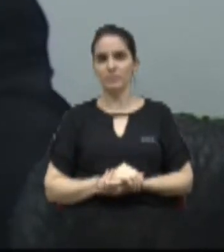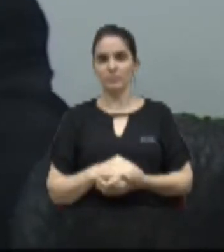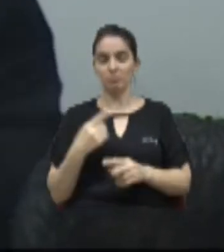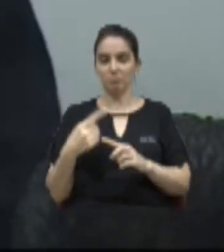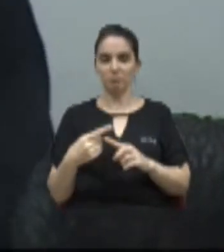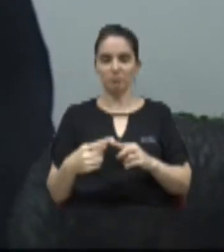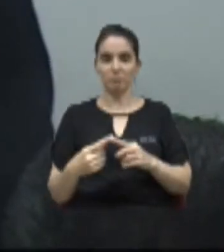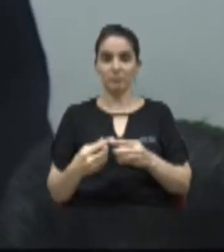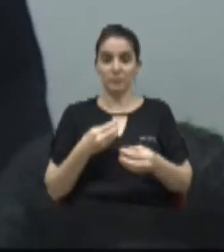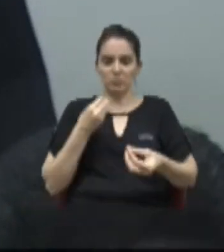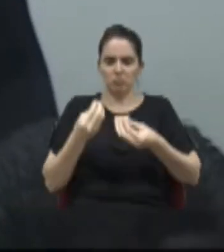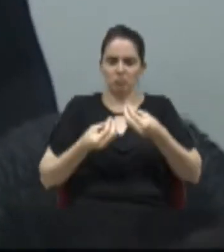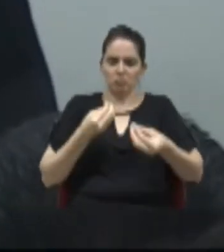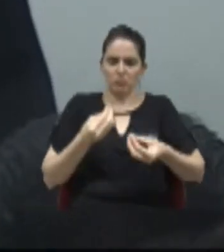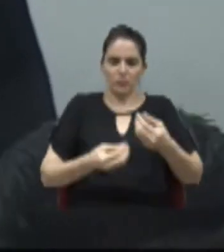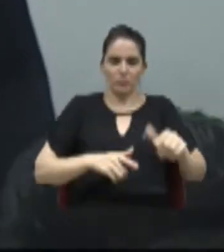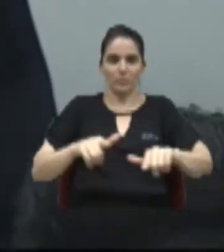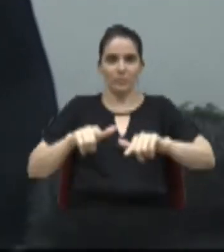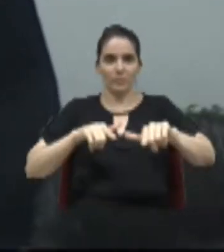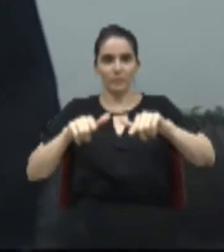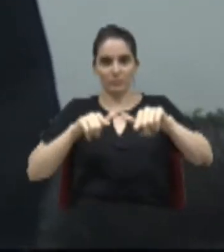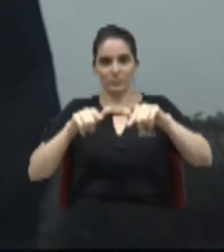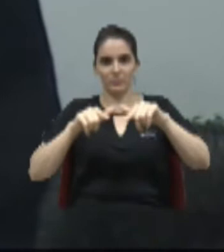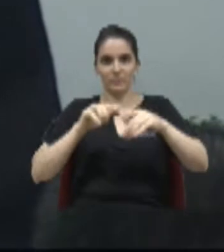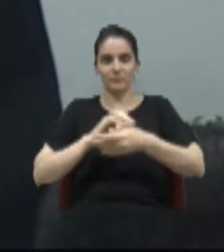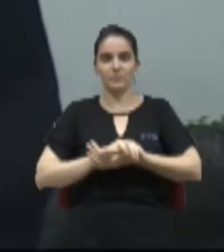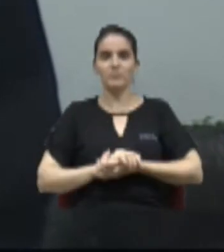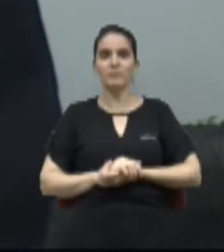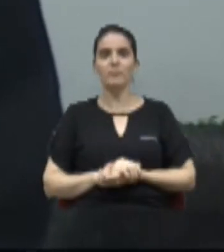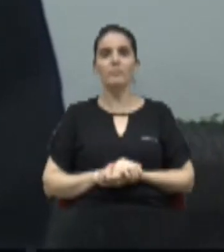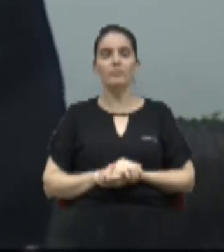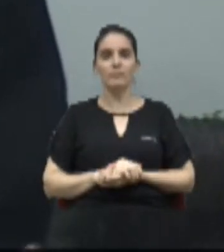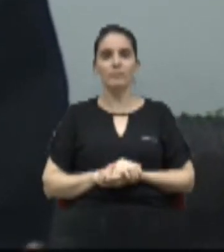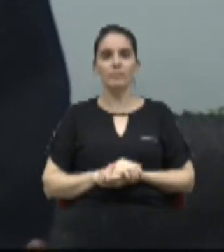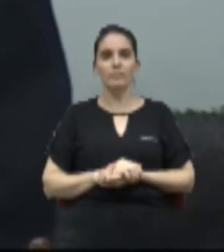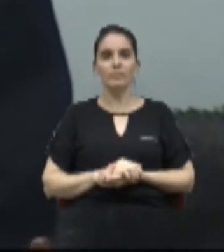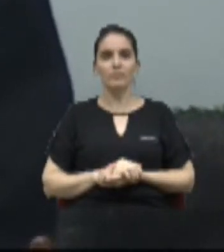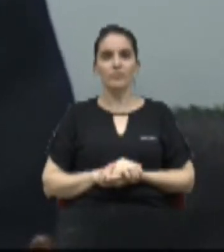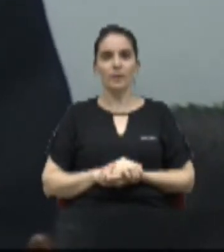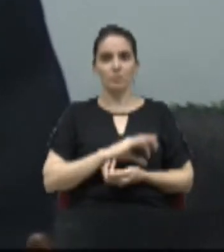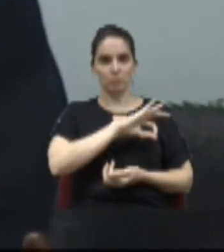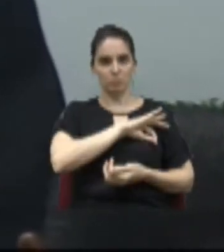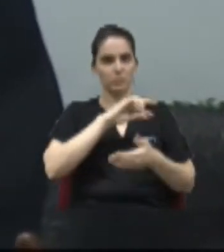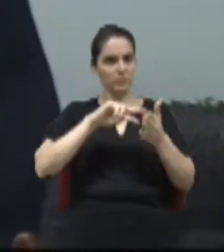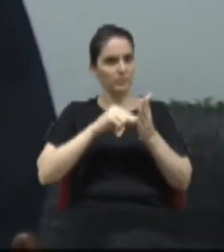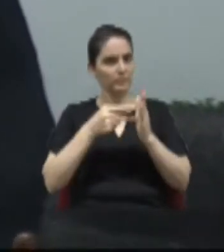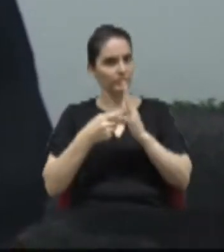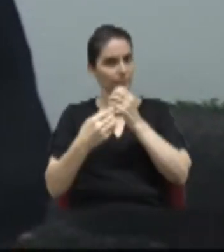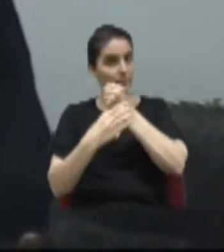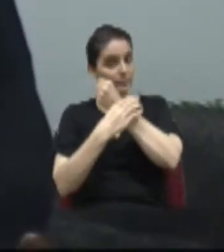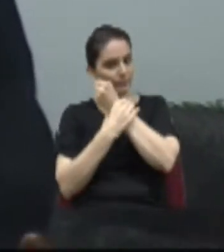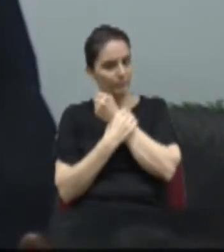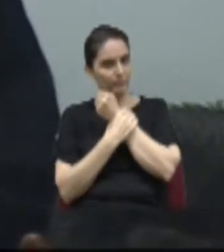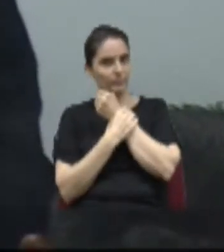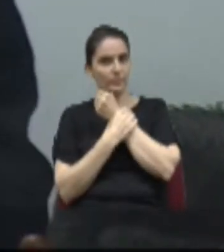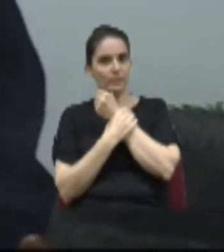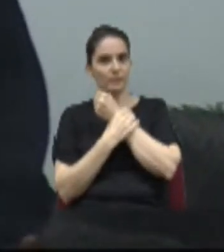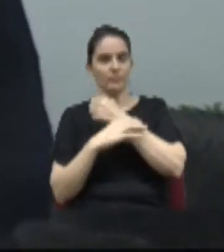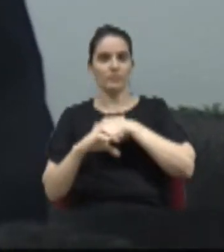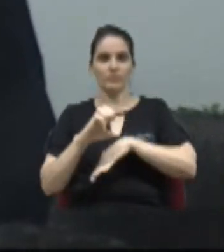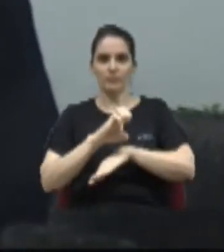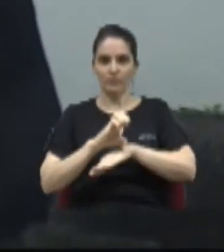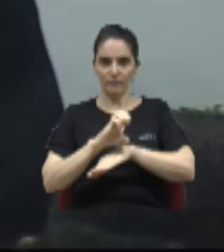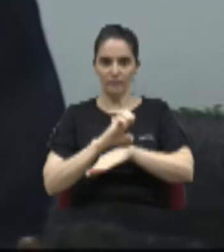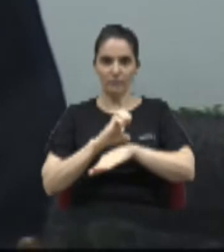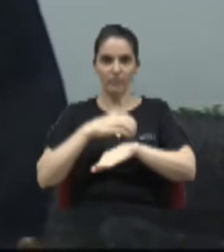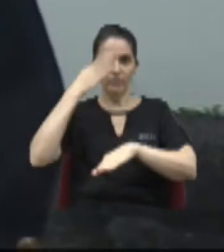ela desempenha seu papel dentro da segurança do Estado e principalmente aqui na cidade